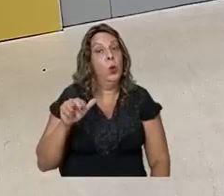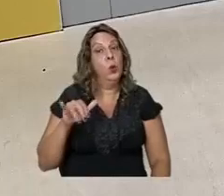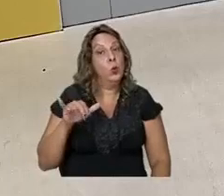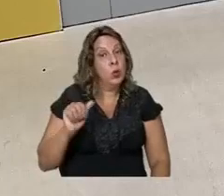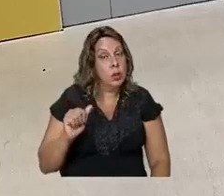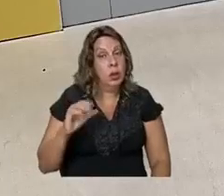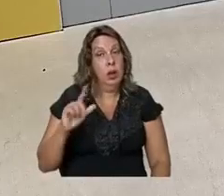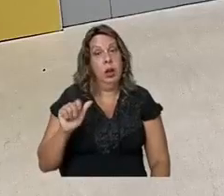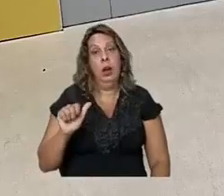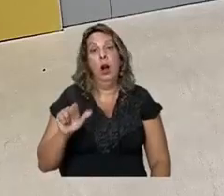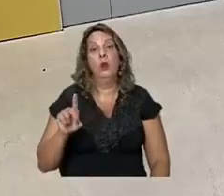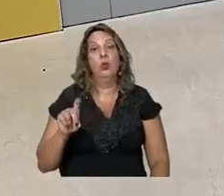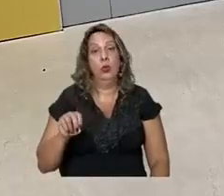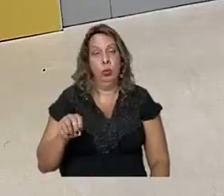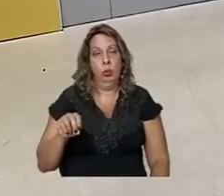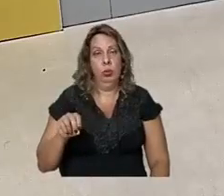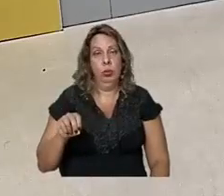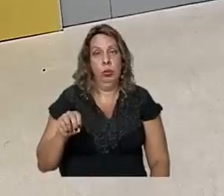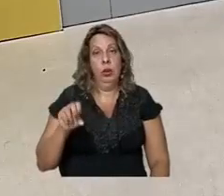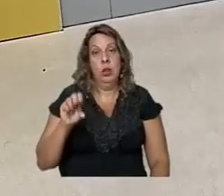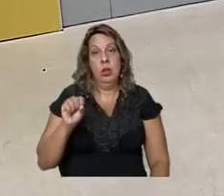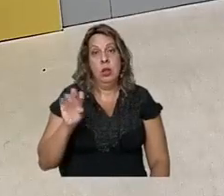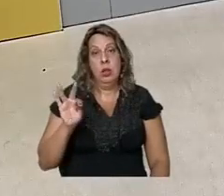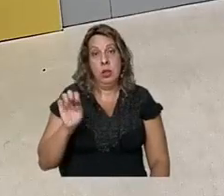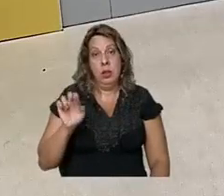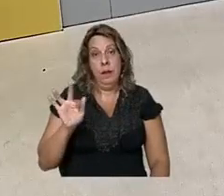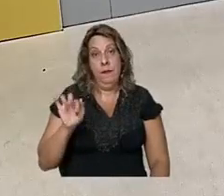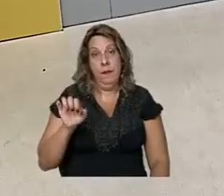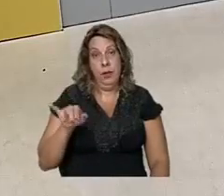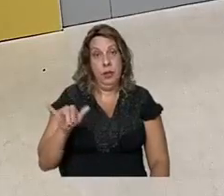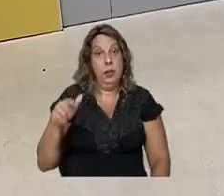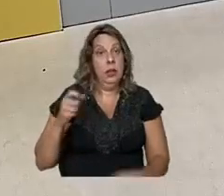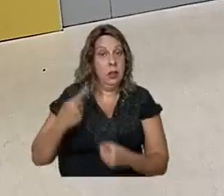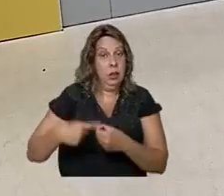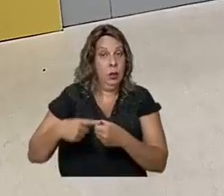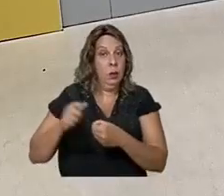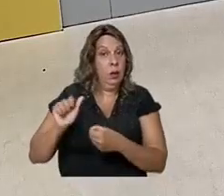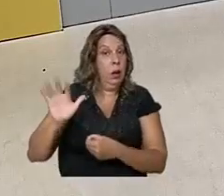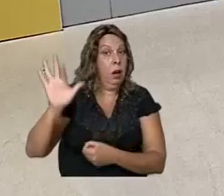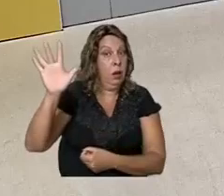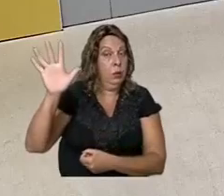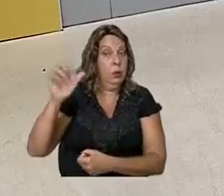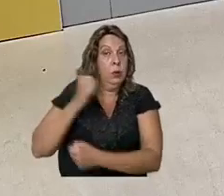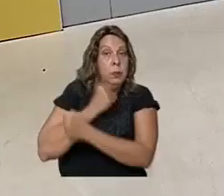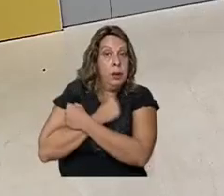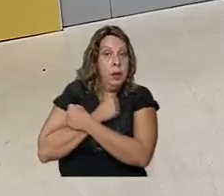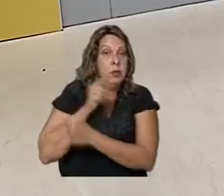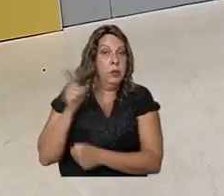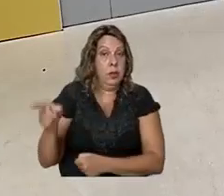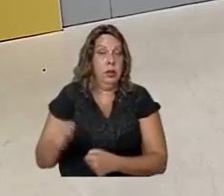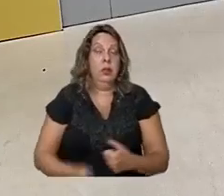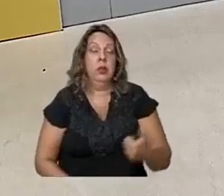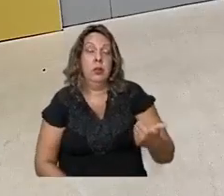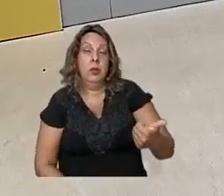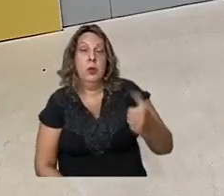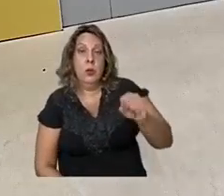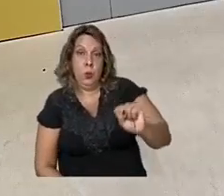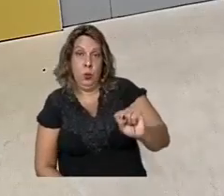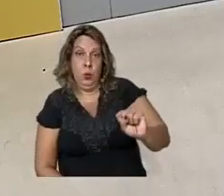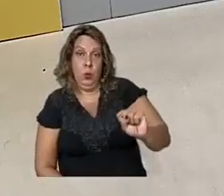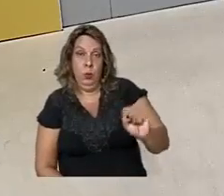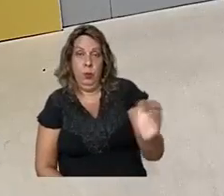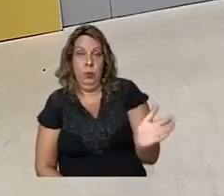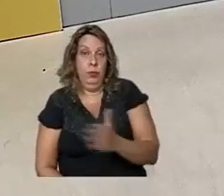Lagarto, abração para vocês, marquem aí número 18, 18, 18, 18 subiu, saiu e agora